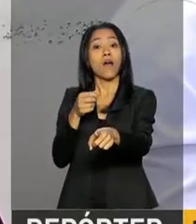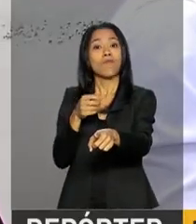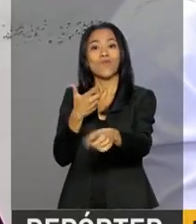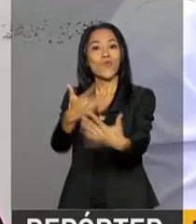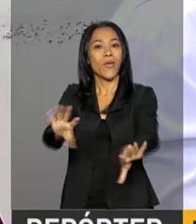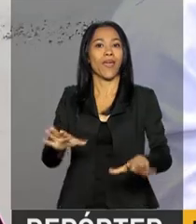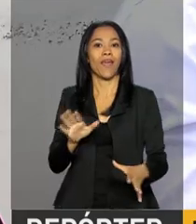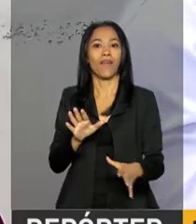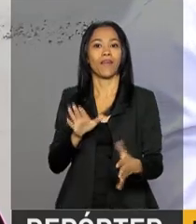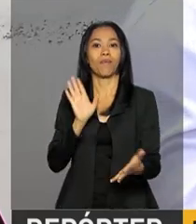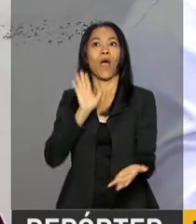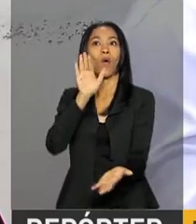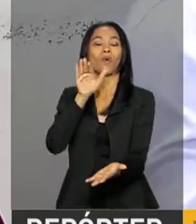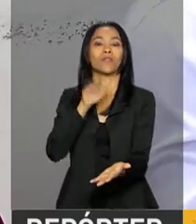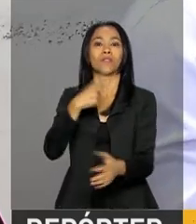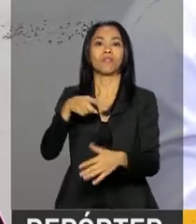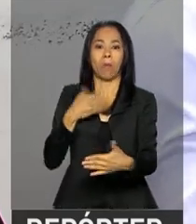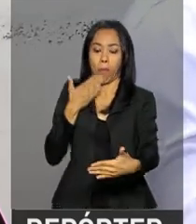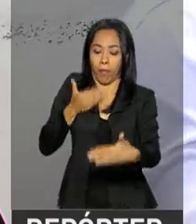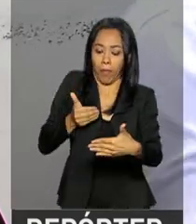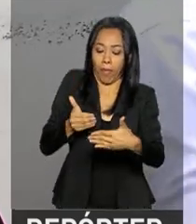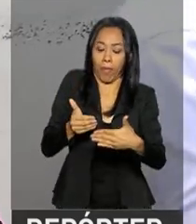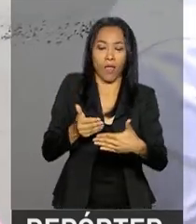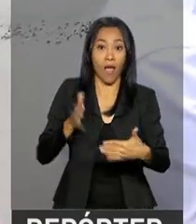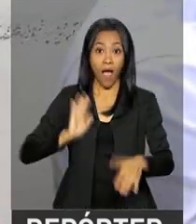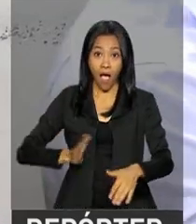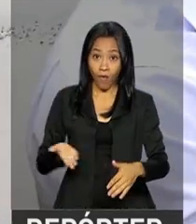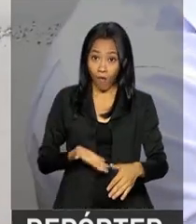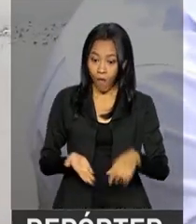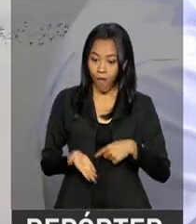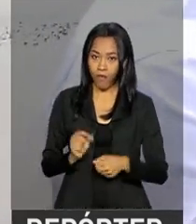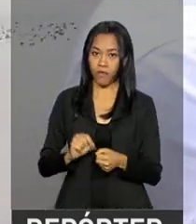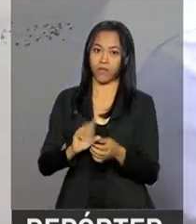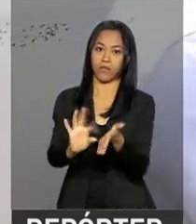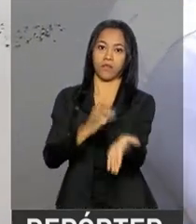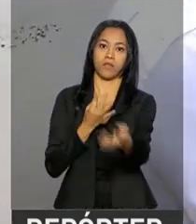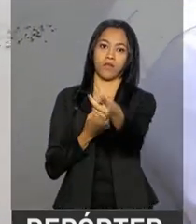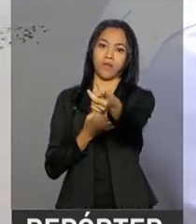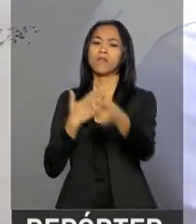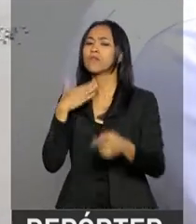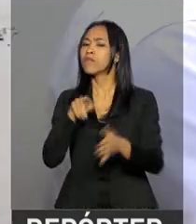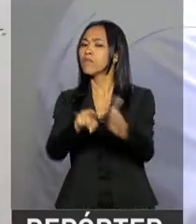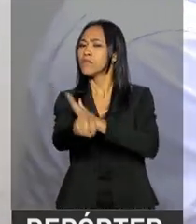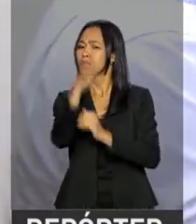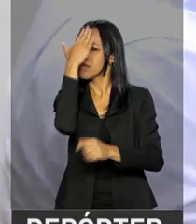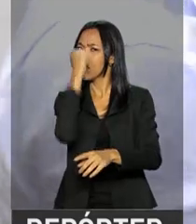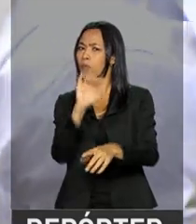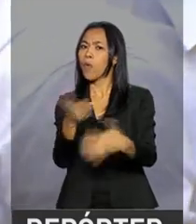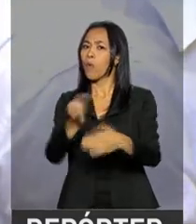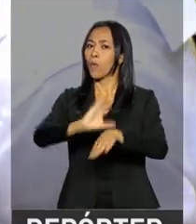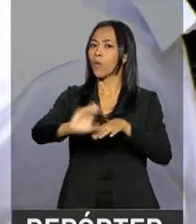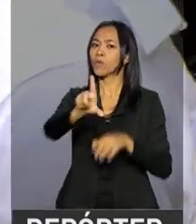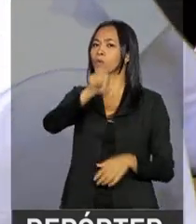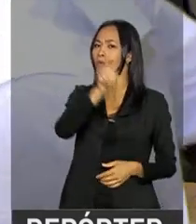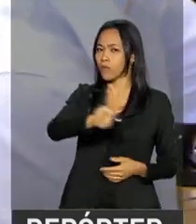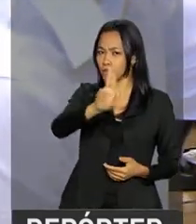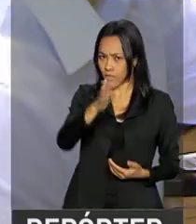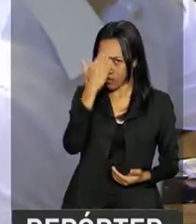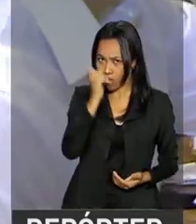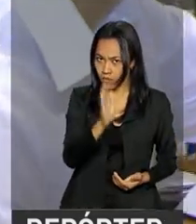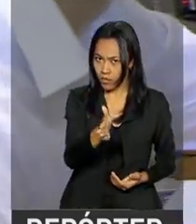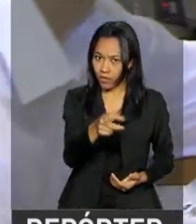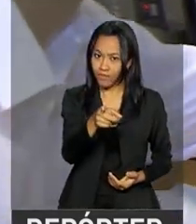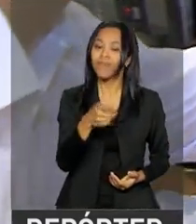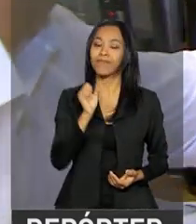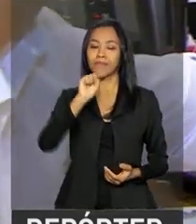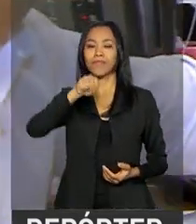deixar para a última hora. Vai fazer a inscrição do SISU agora. Bárbara, já sabe para qual curso e quais instituições você vai fazer? Sim, eu quero